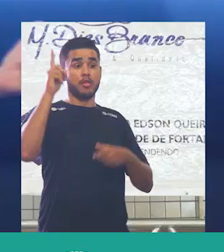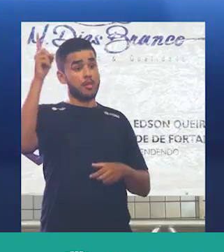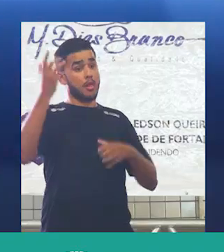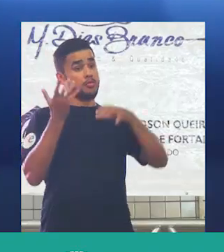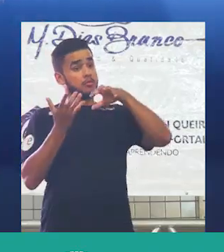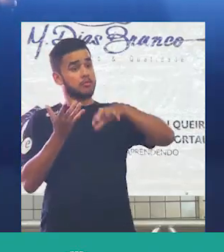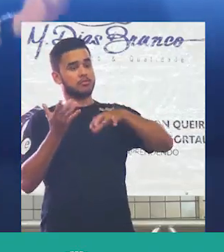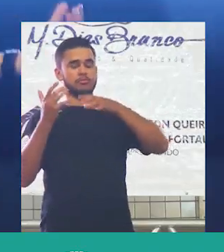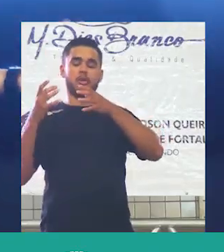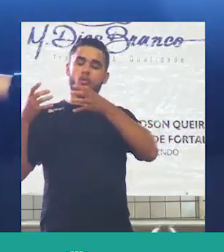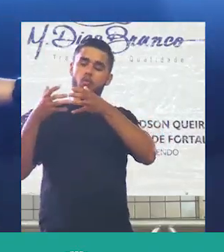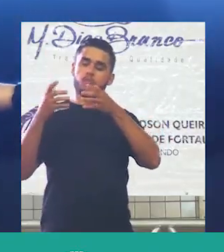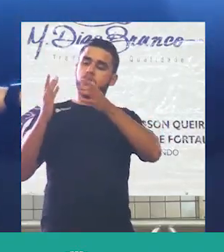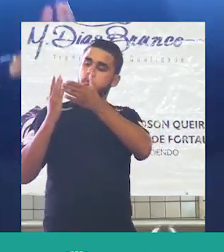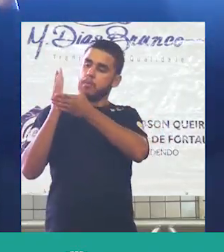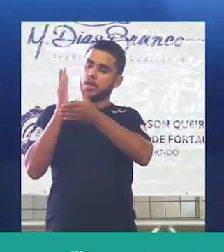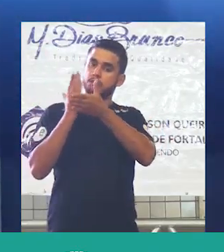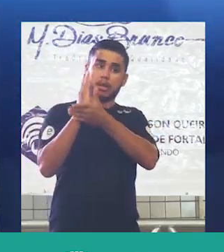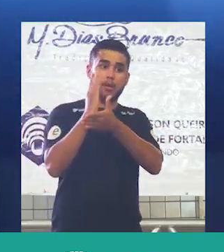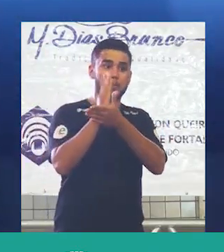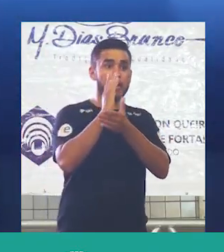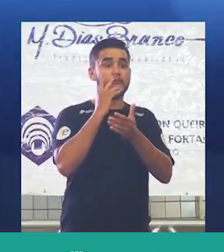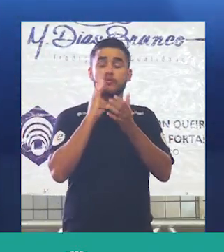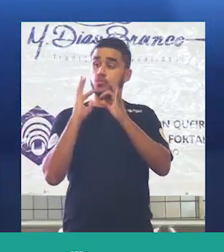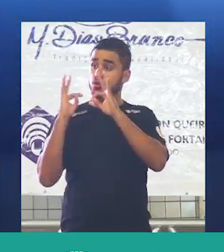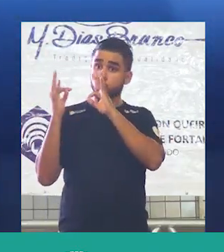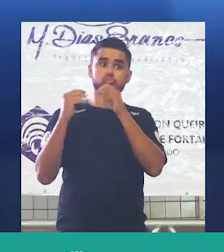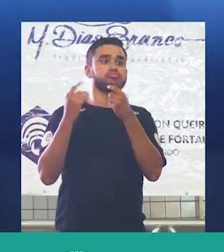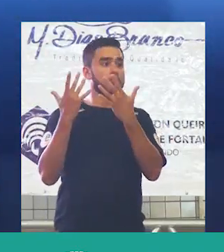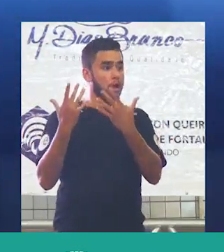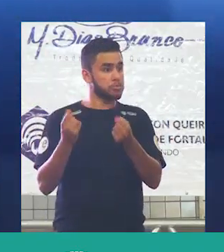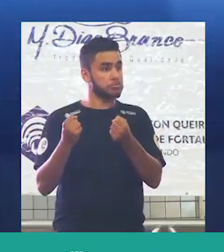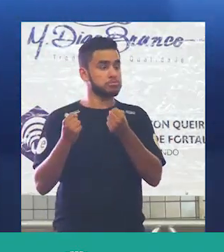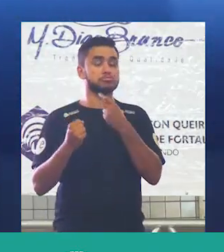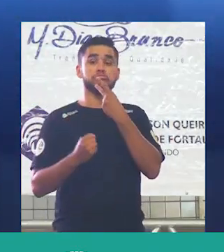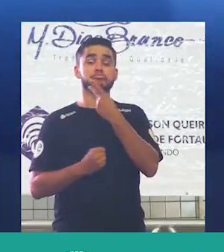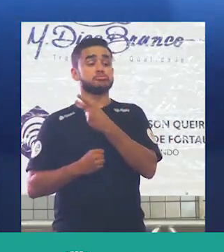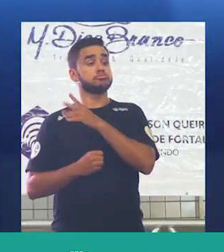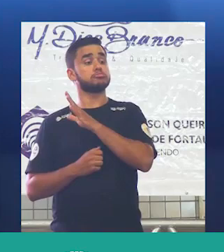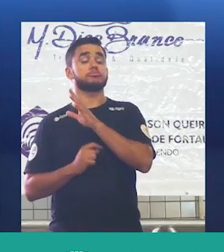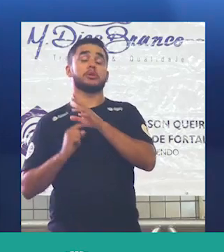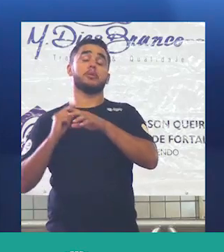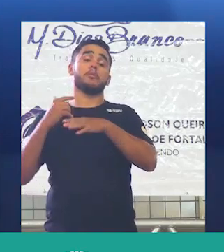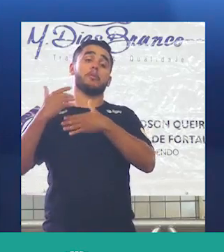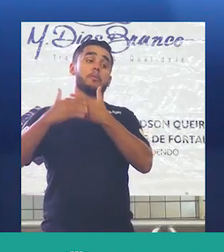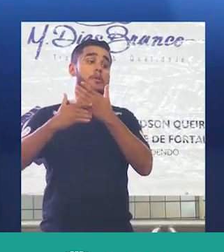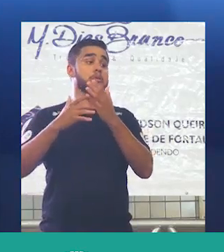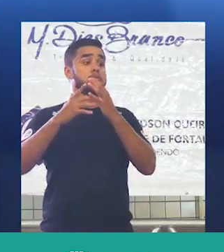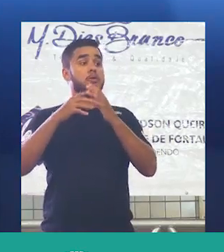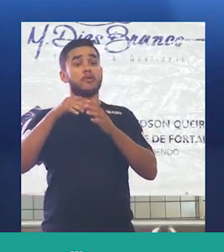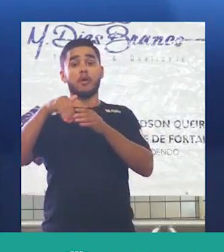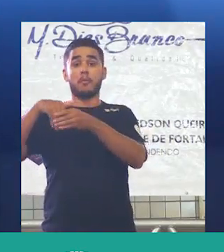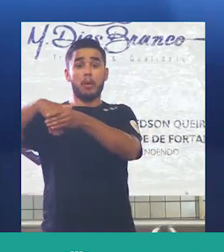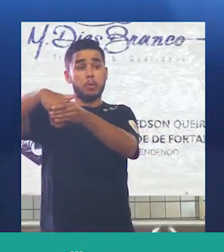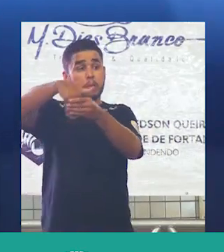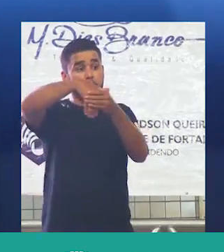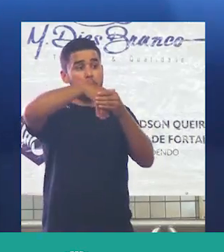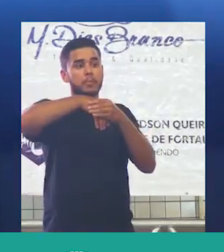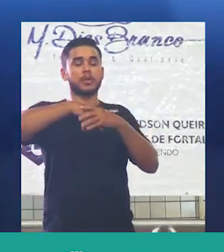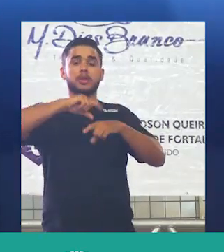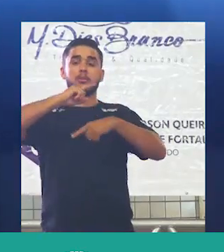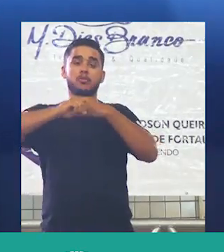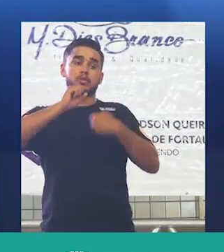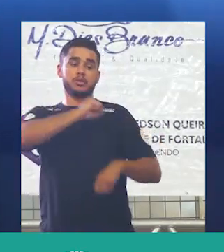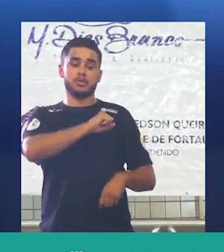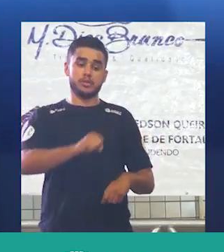dos Deputados, aprovado nas comissões, ele é aprovado pela Câmara, depois ele vai para o Senado, aprovado, ele volta para a